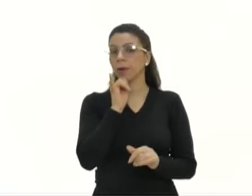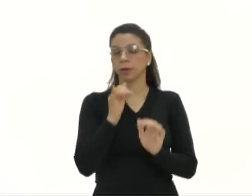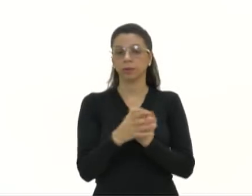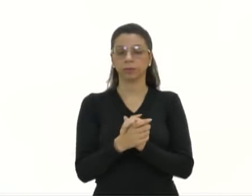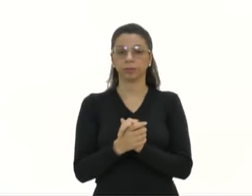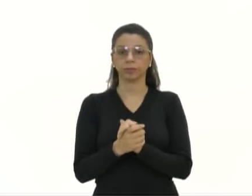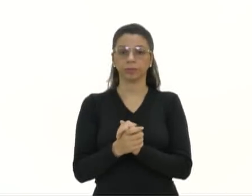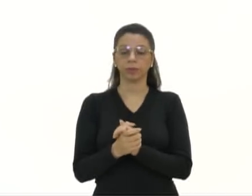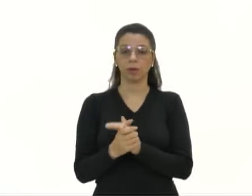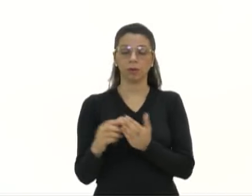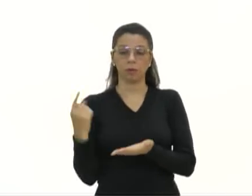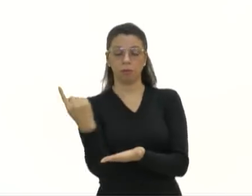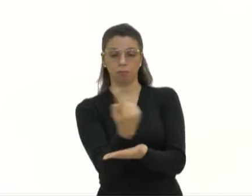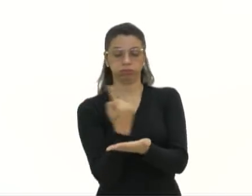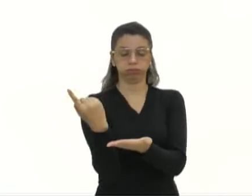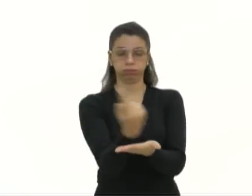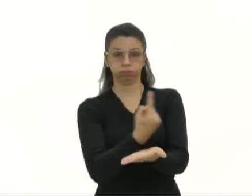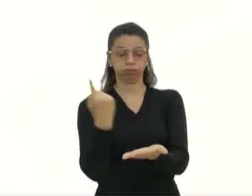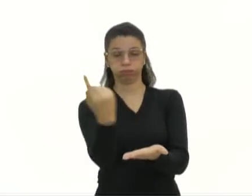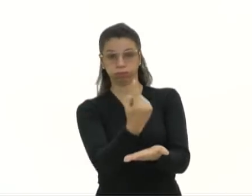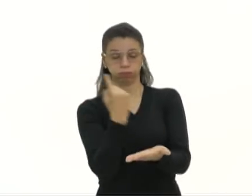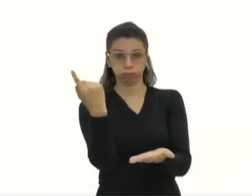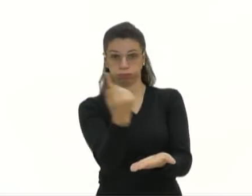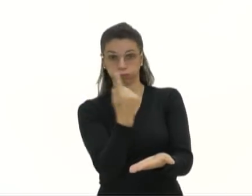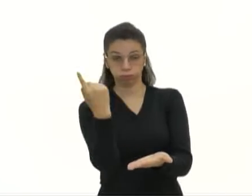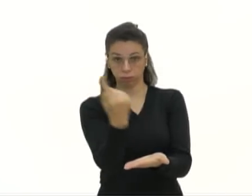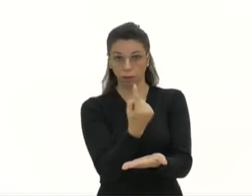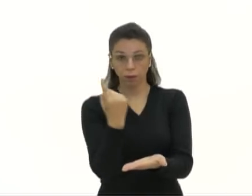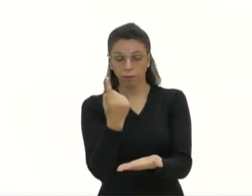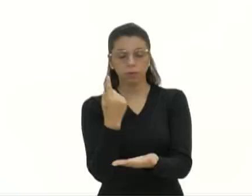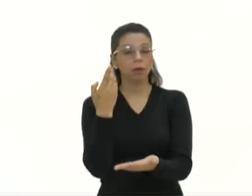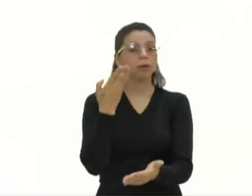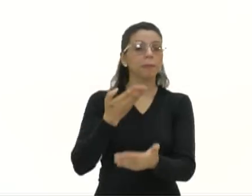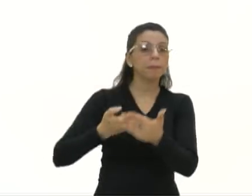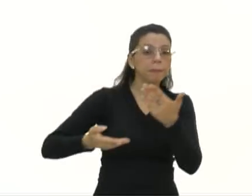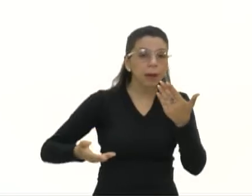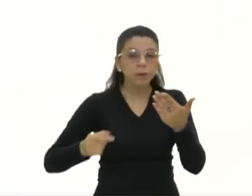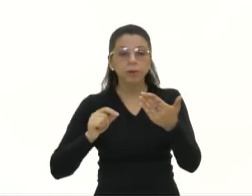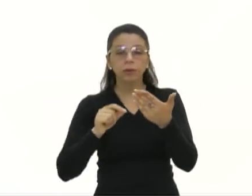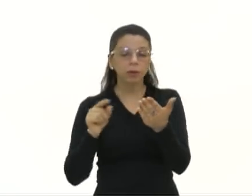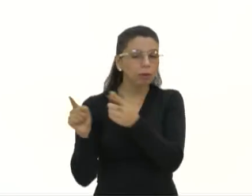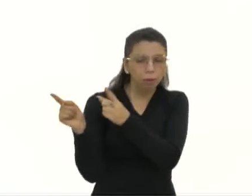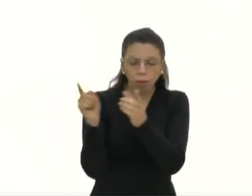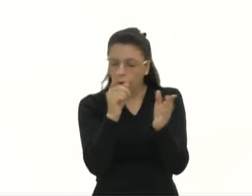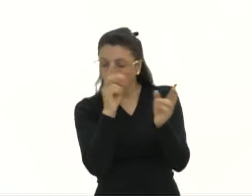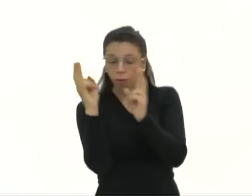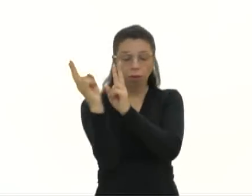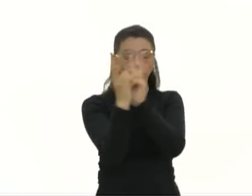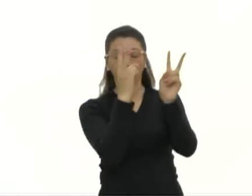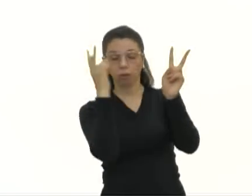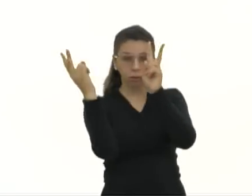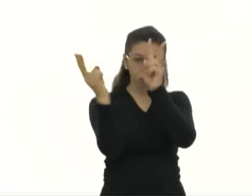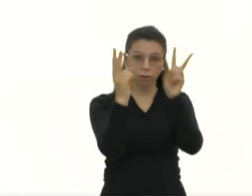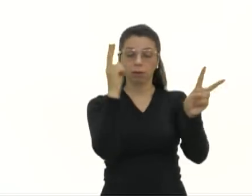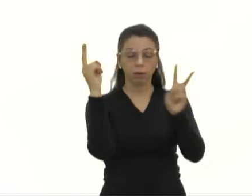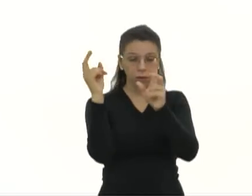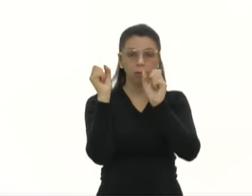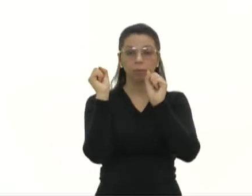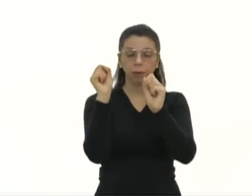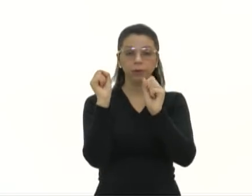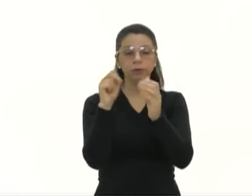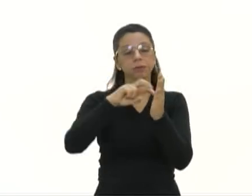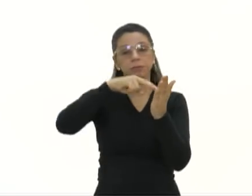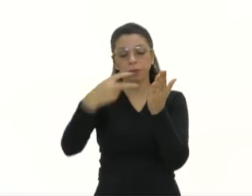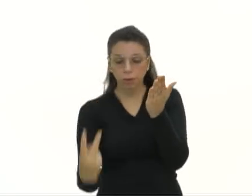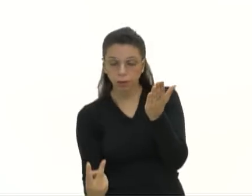em torno de si mesmo, você perde a noção de verticalidade, podendo ficar tonto e até mesmo cair no